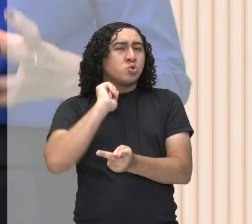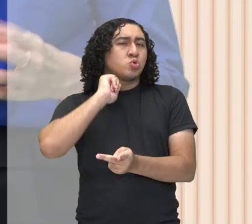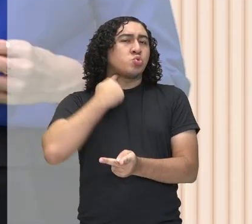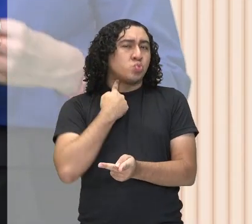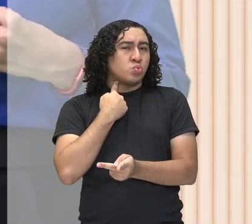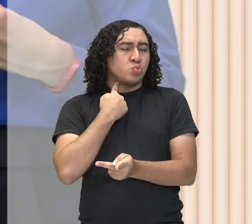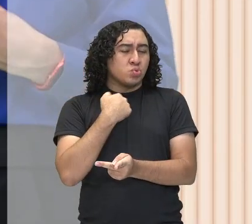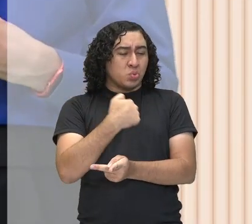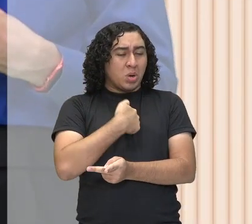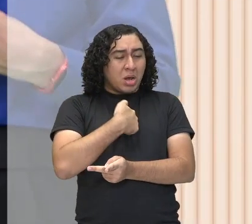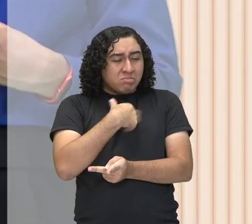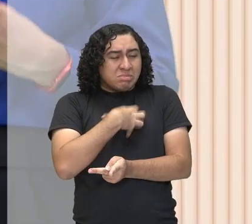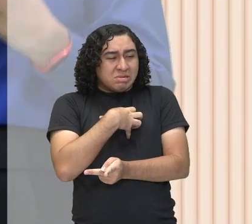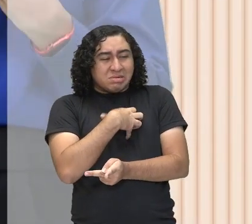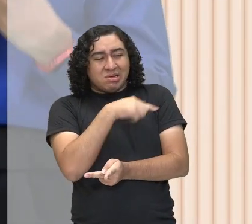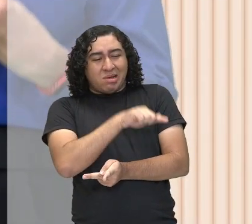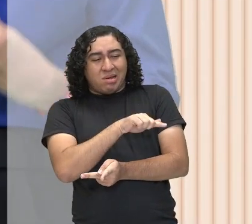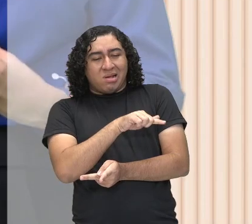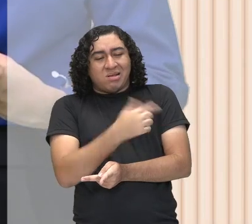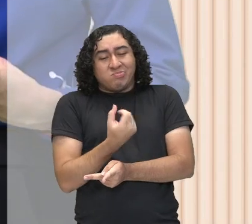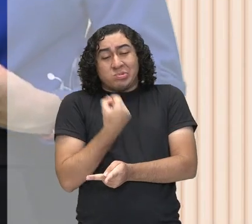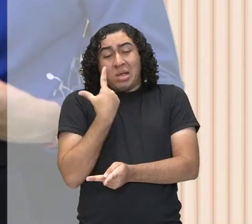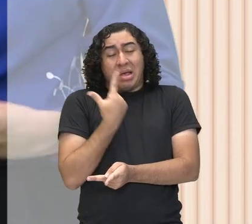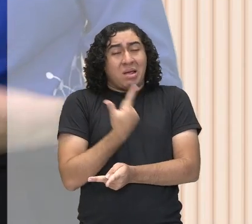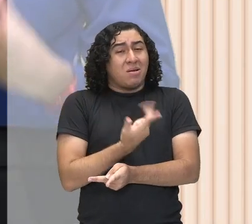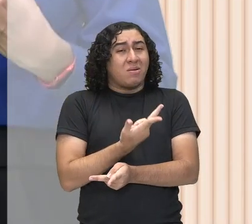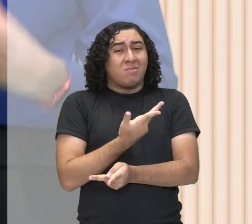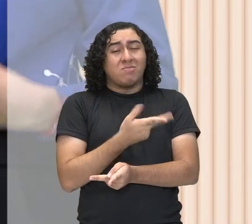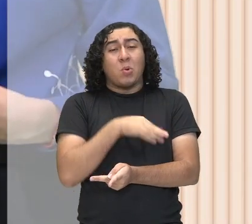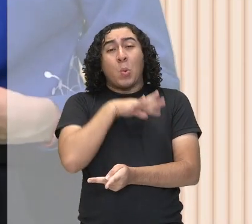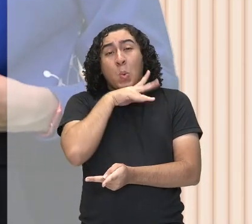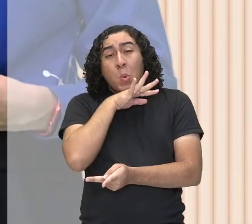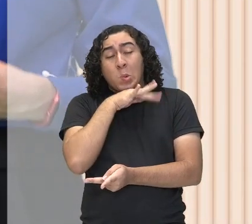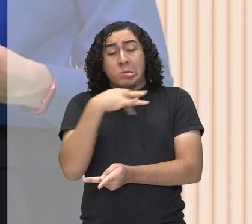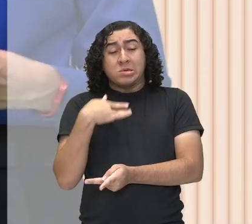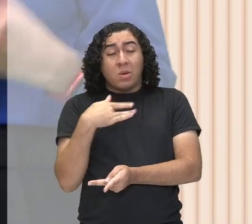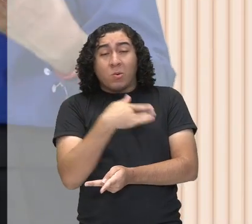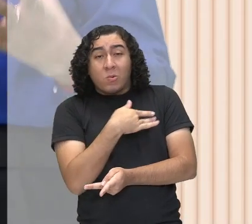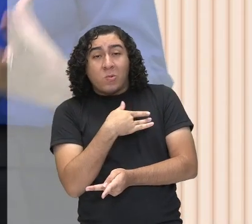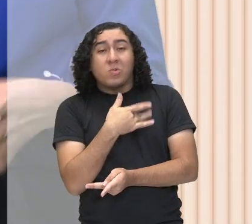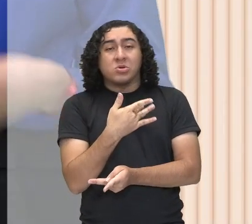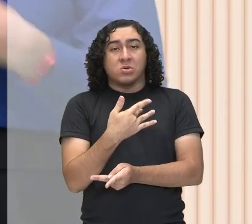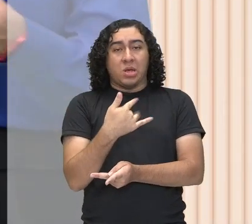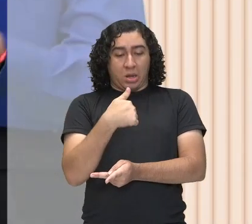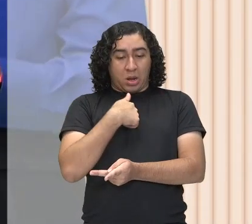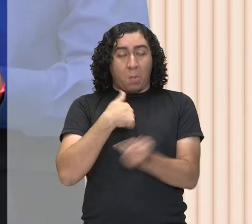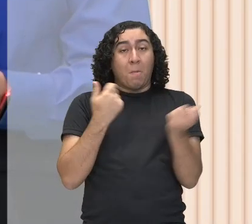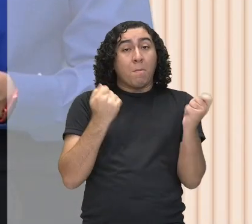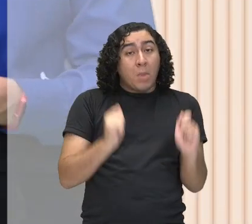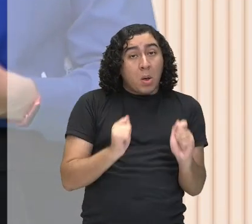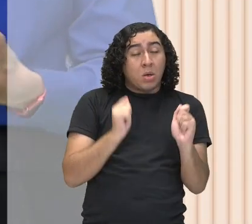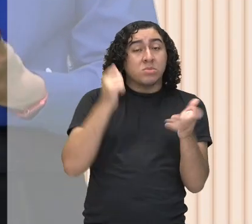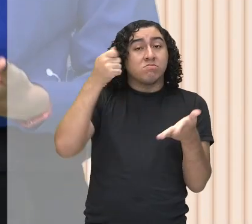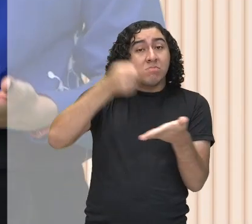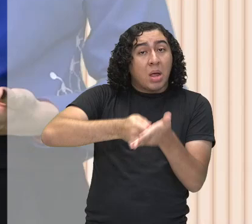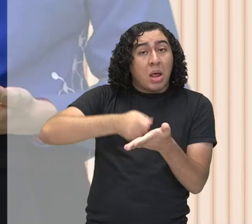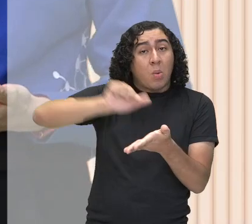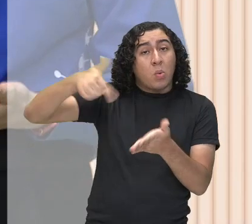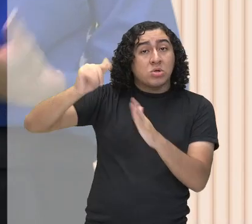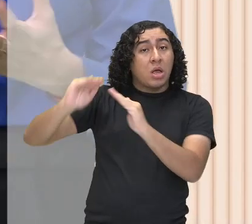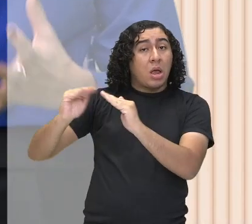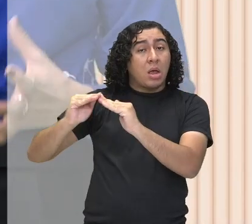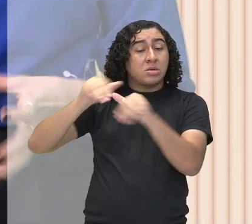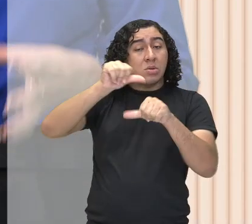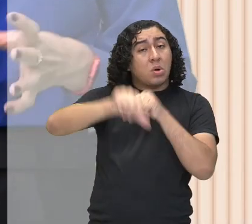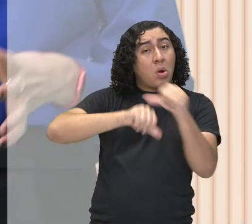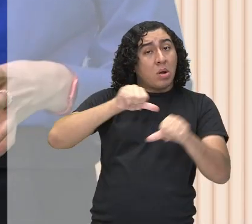Eu acho que aquele lugar não é um lugar bom para eu me manter, para a minha saúde, eu tenho condições de ir para um outro lugar, e aí